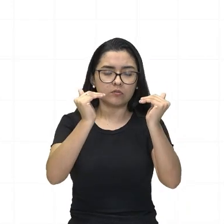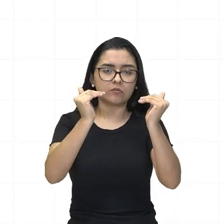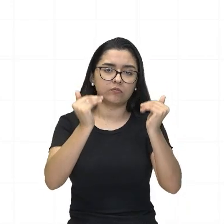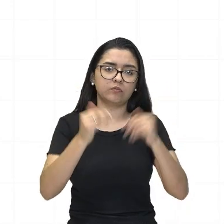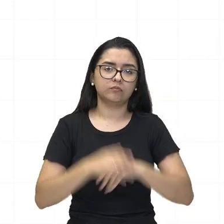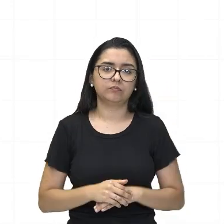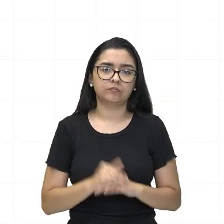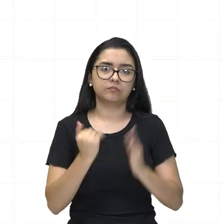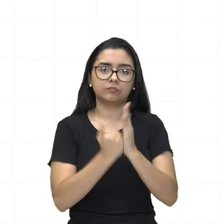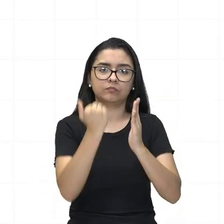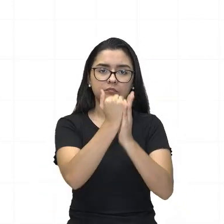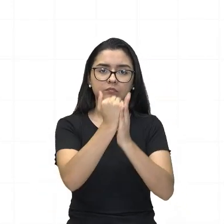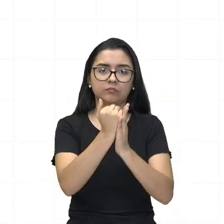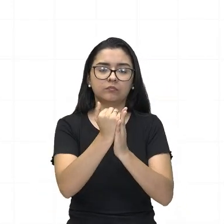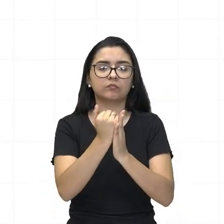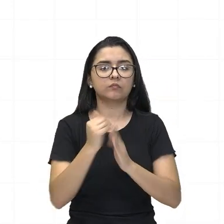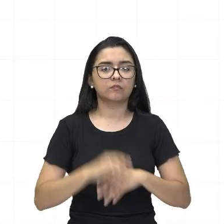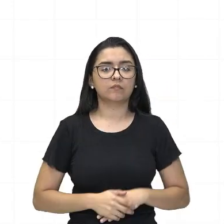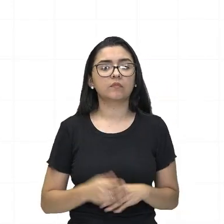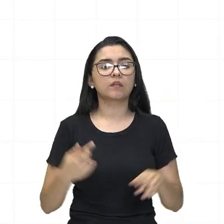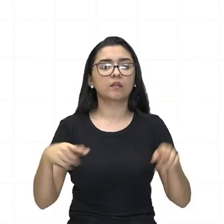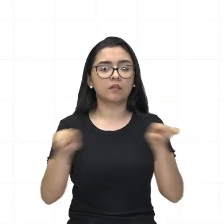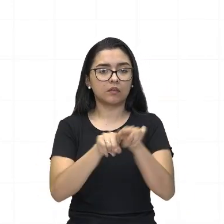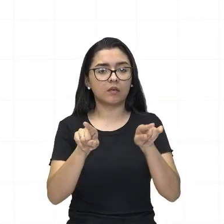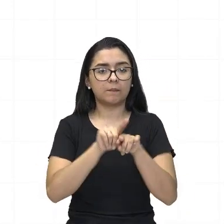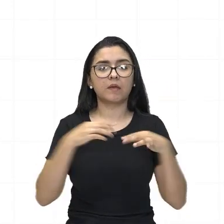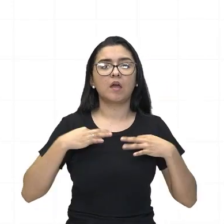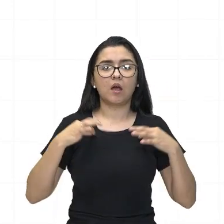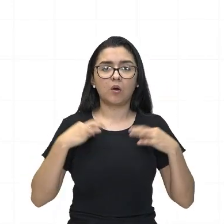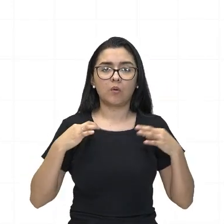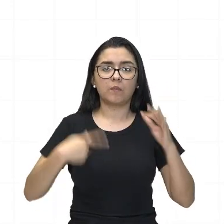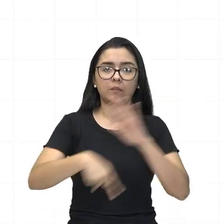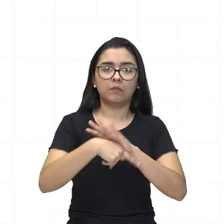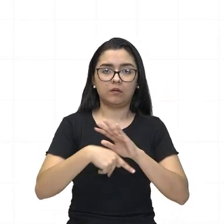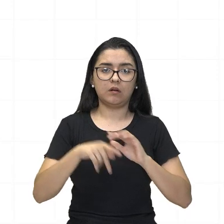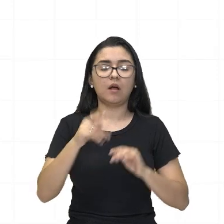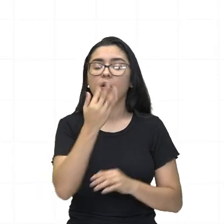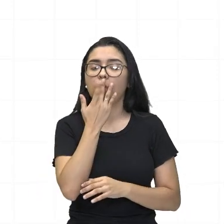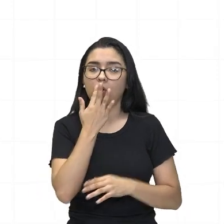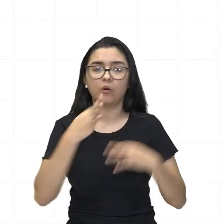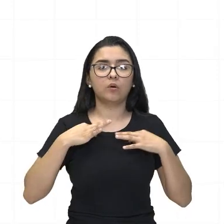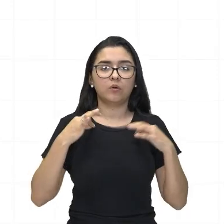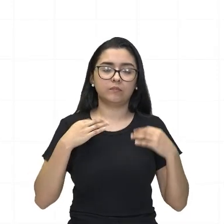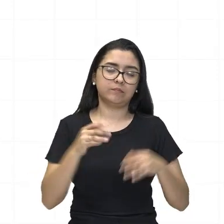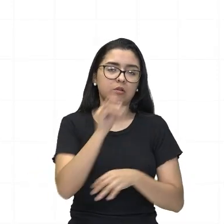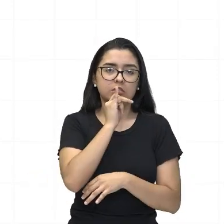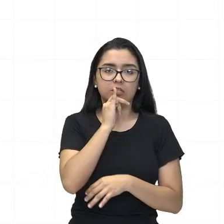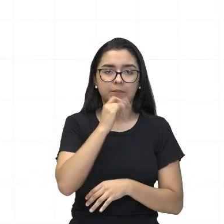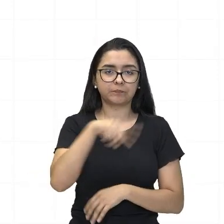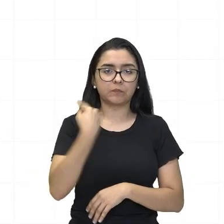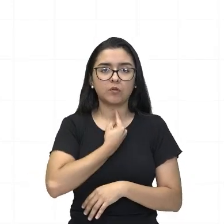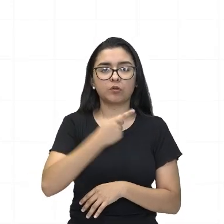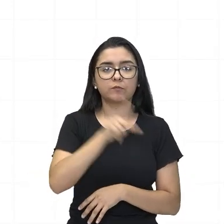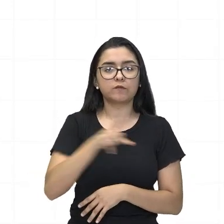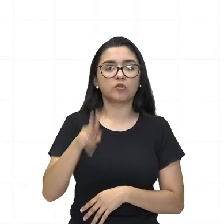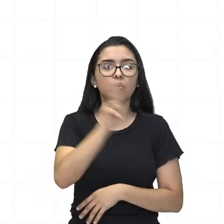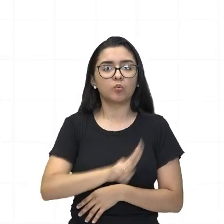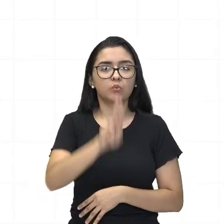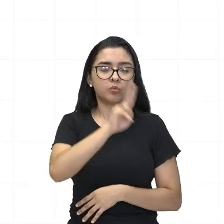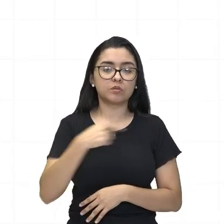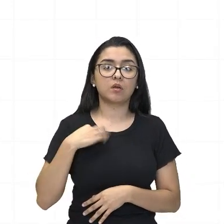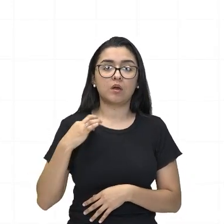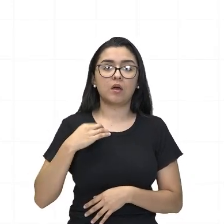militar, a cor de alguma peça do uniforme. Olha, os professores ministrantes usam uma camisa